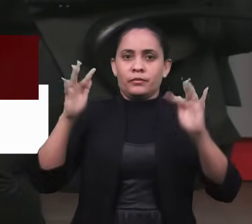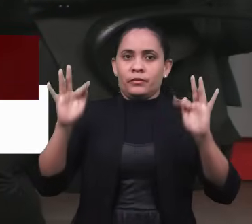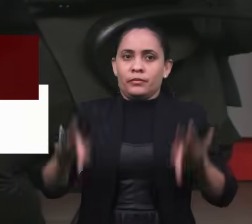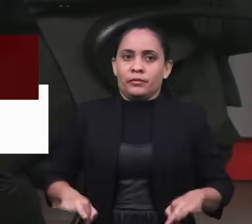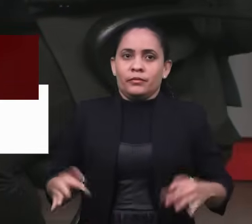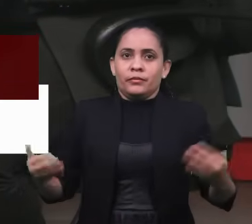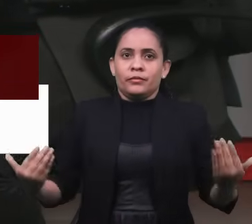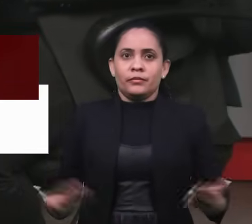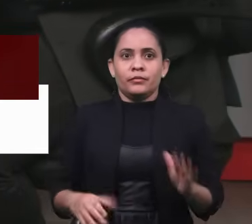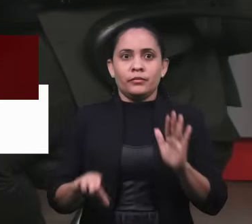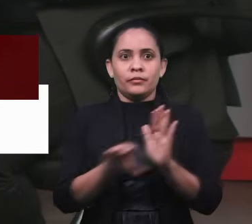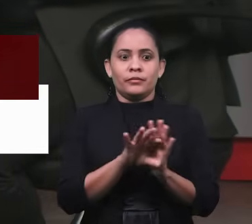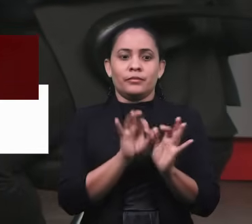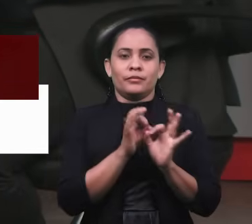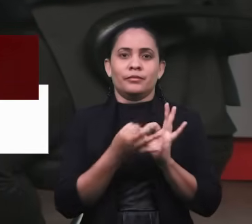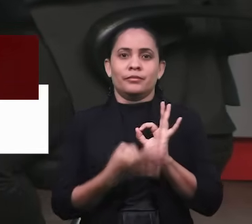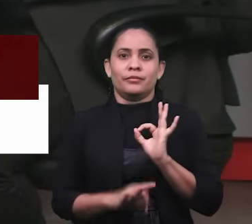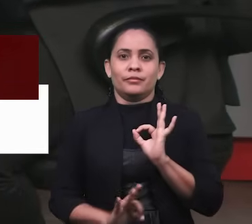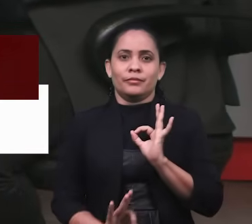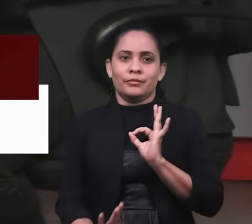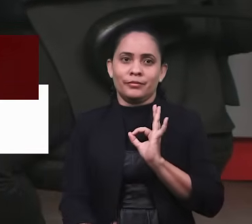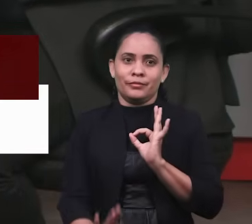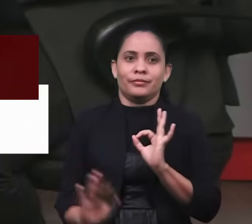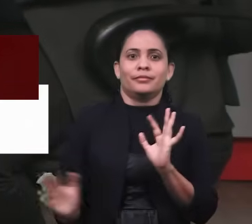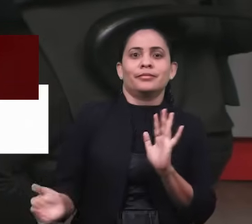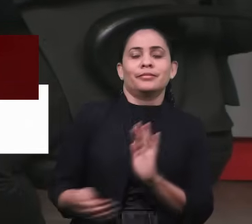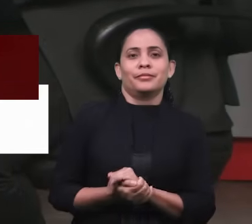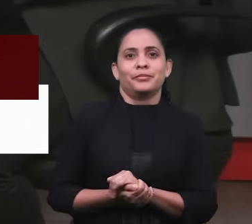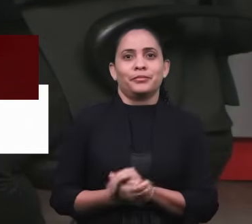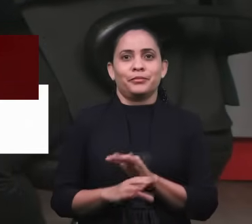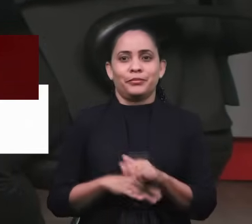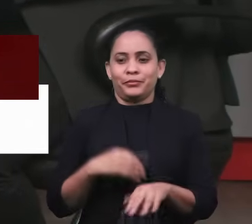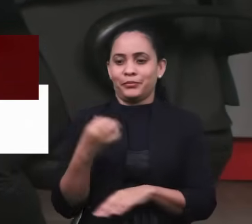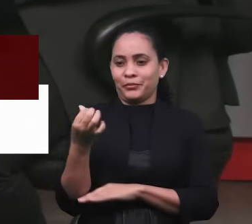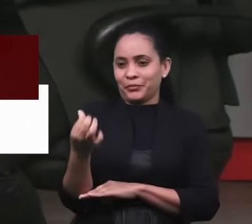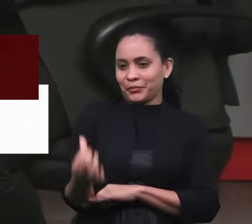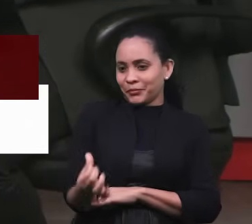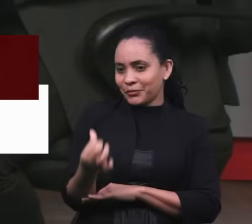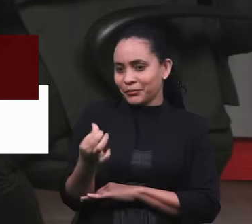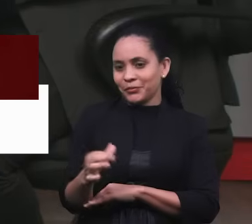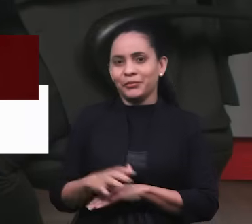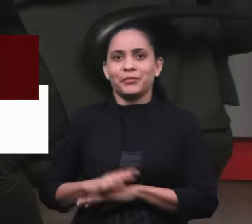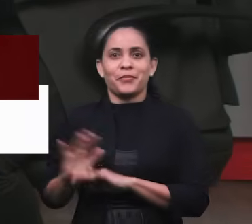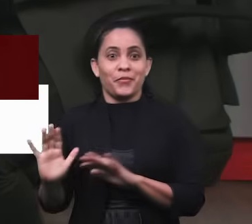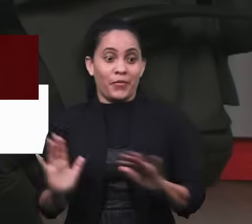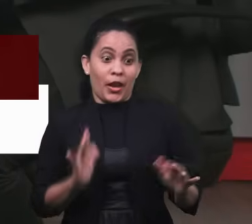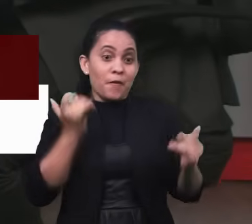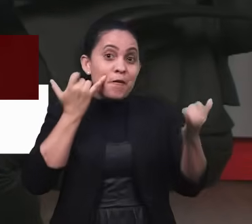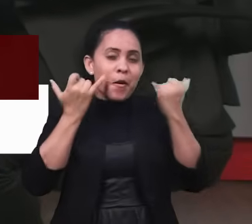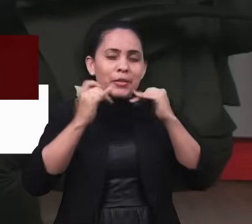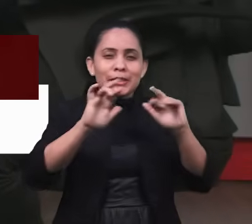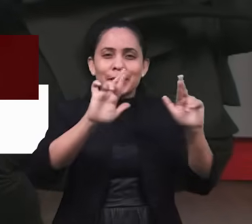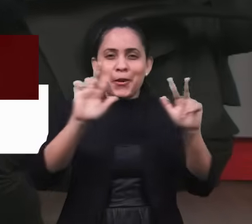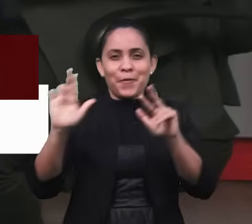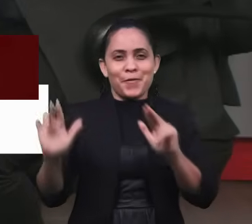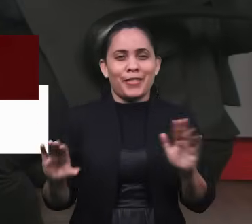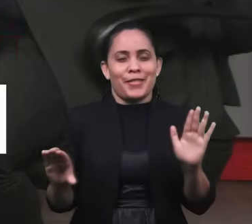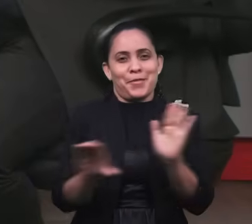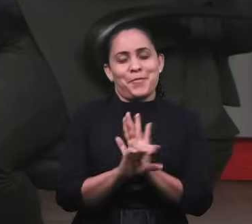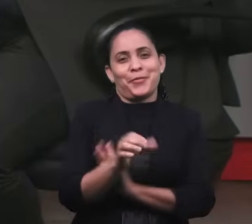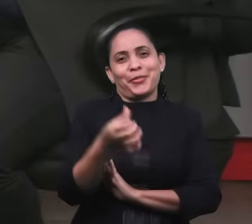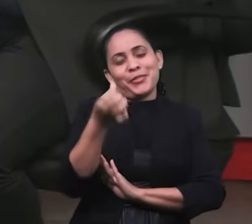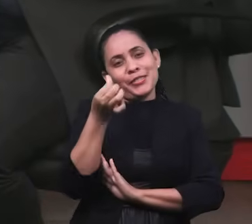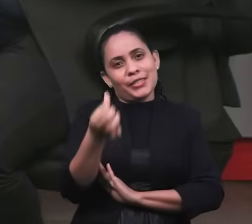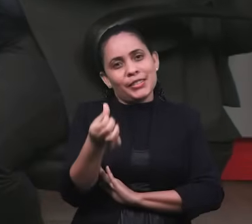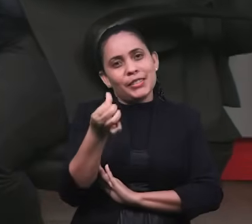capítulo grande, né, pastor? O capítulo 6. Mas muito rico em informação, né? No capítulo